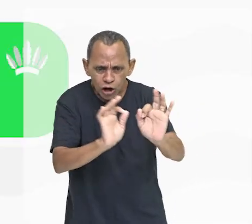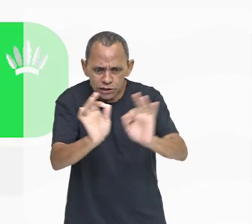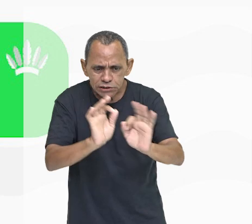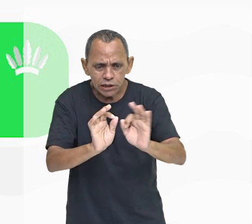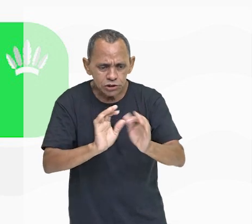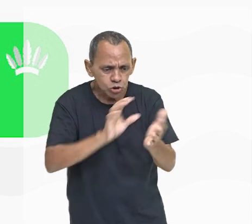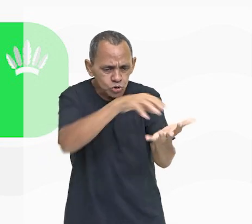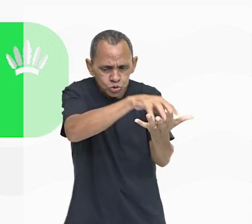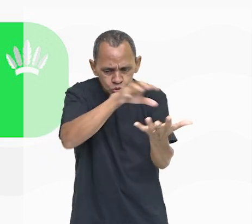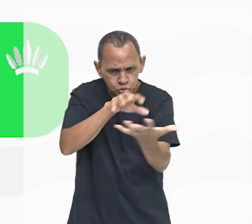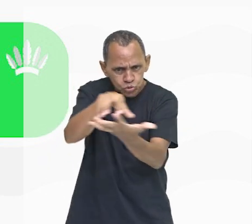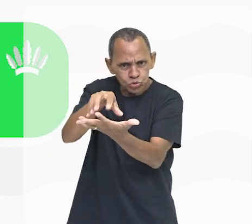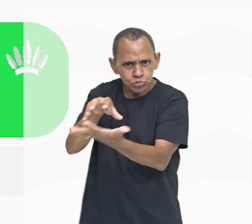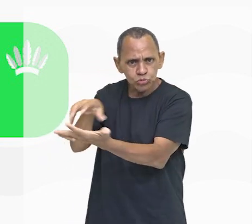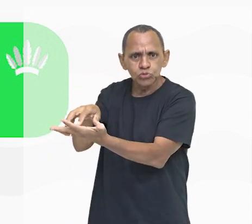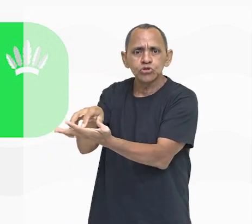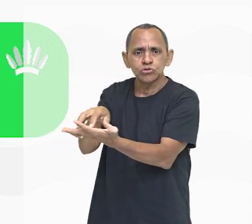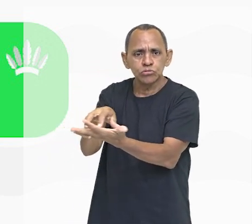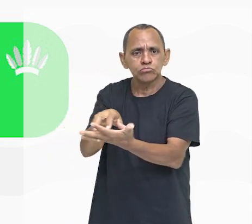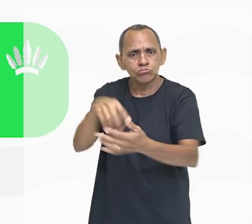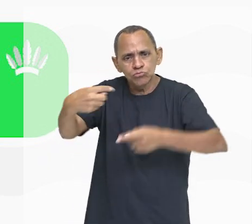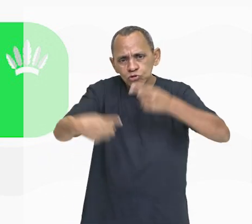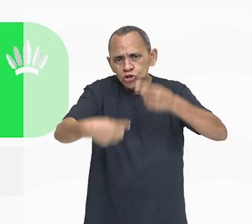partidos, eles podem ser